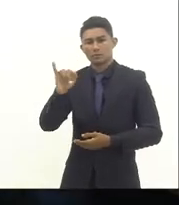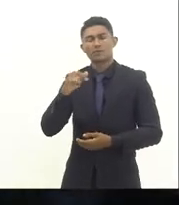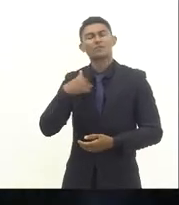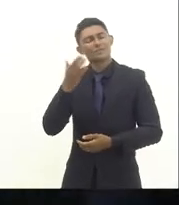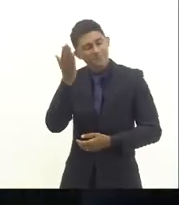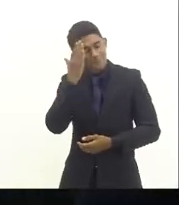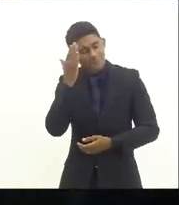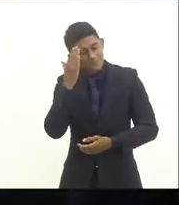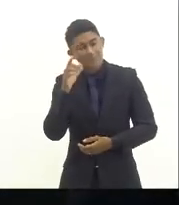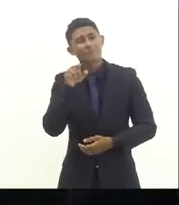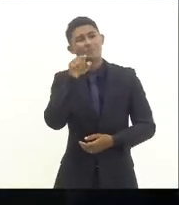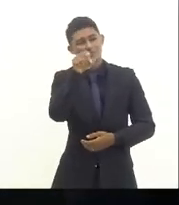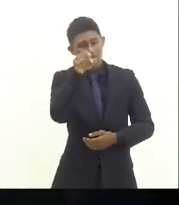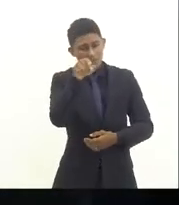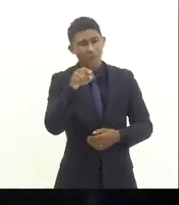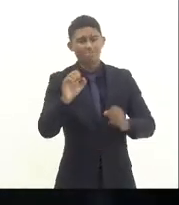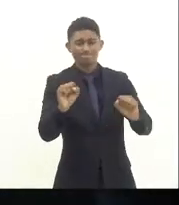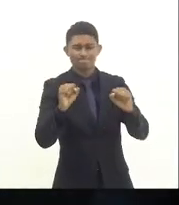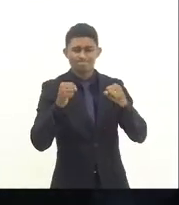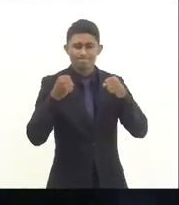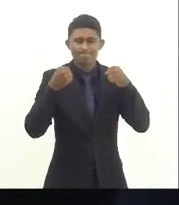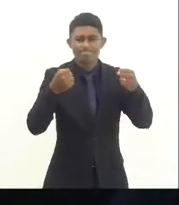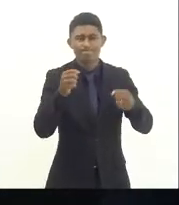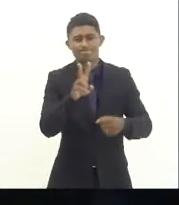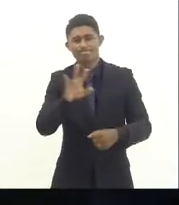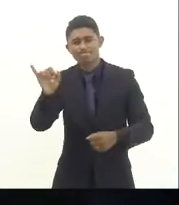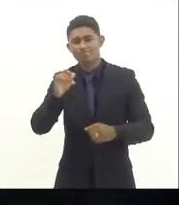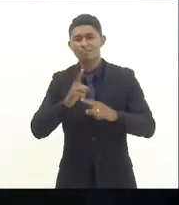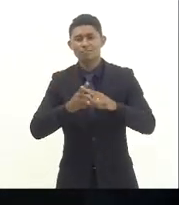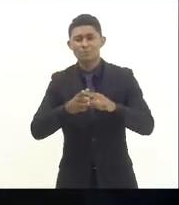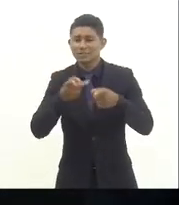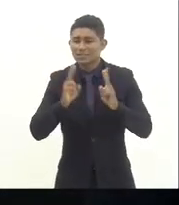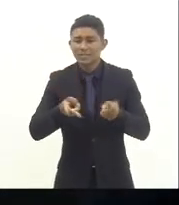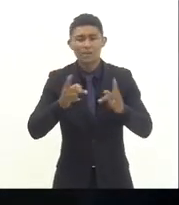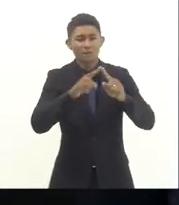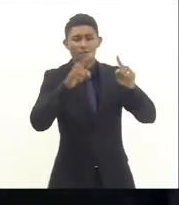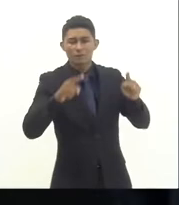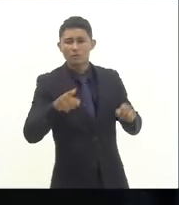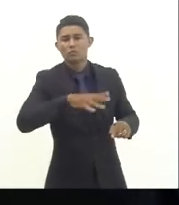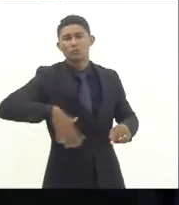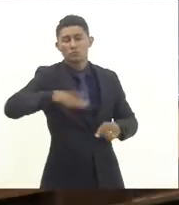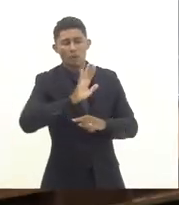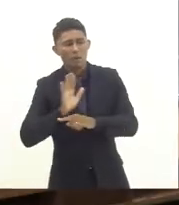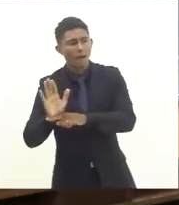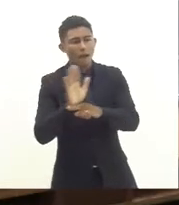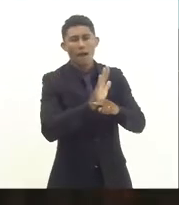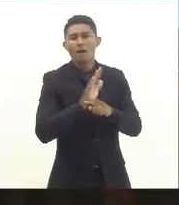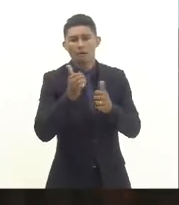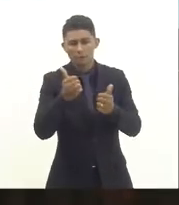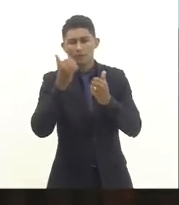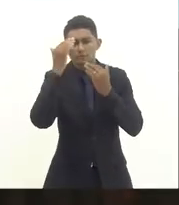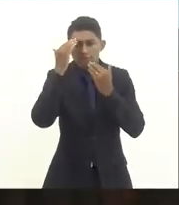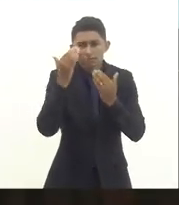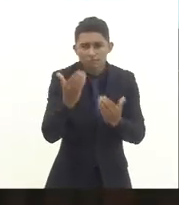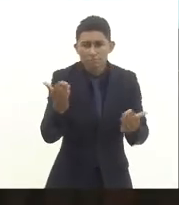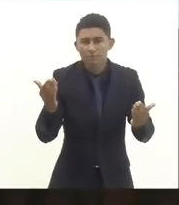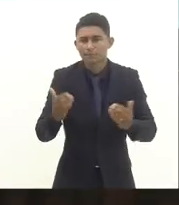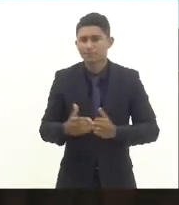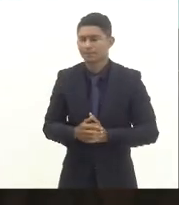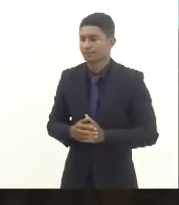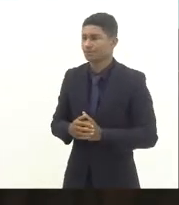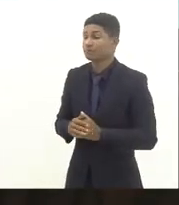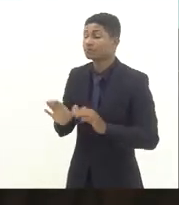que vossa excelência vai cá me o nessesentido que sempre defendi o serviço público Muito obrigado a deputada